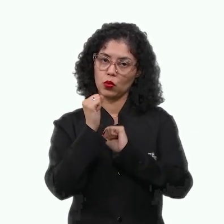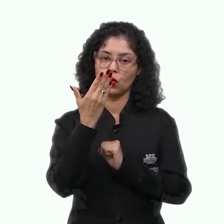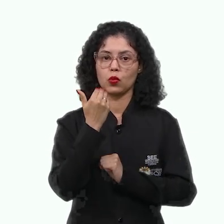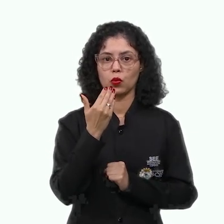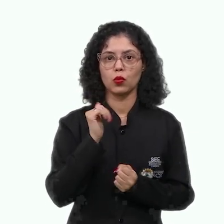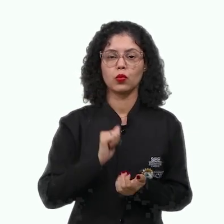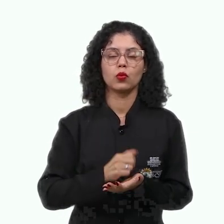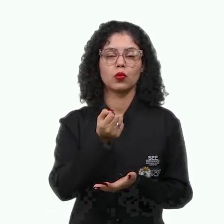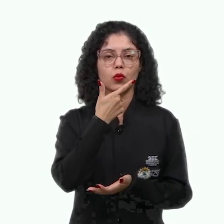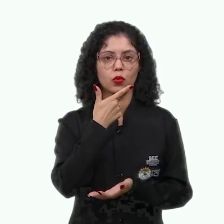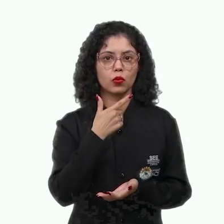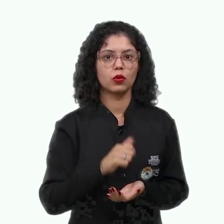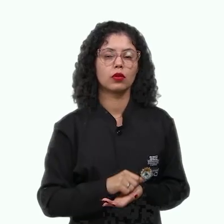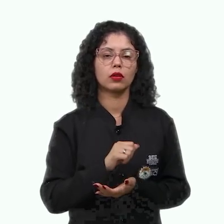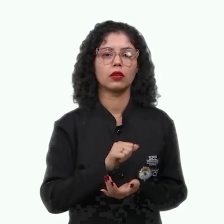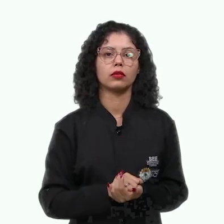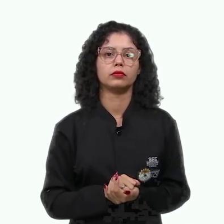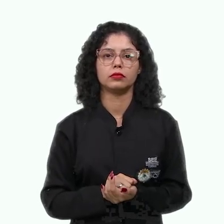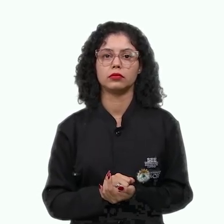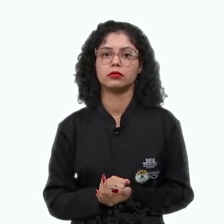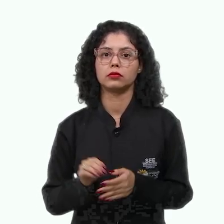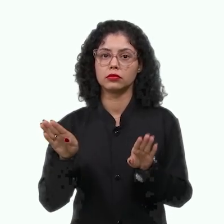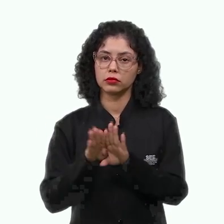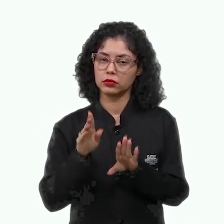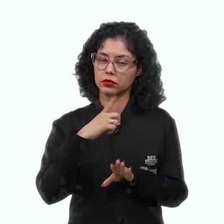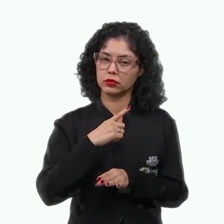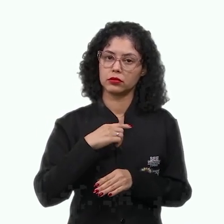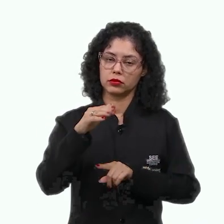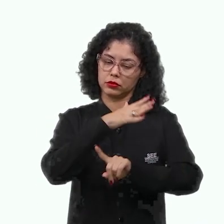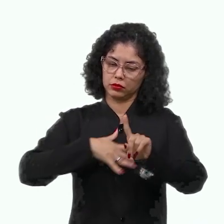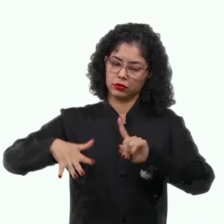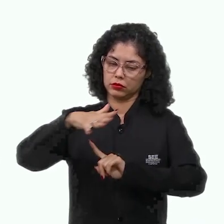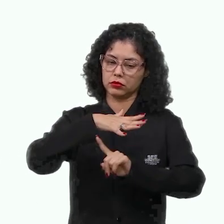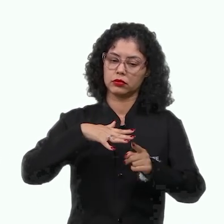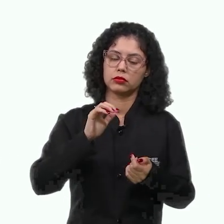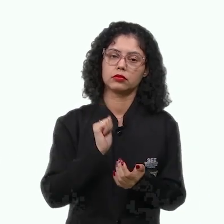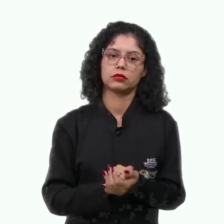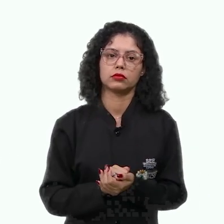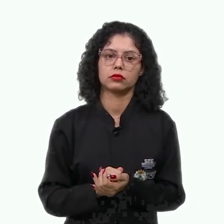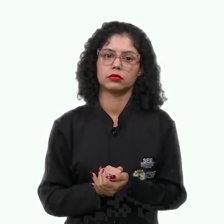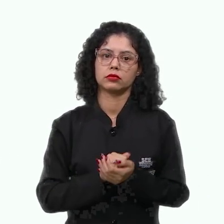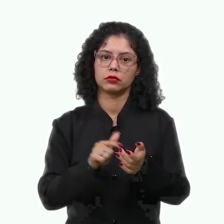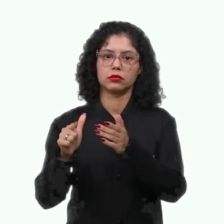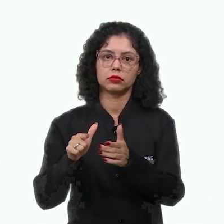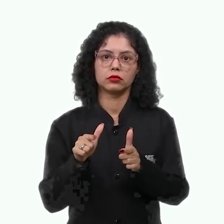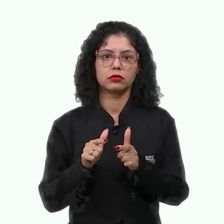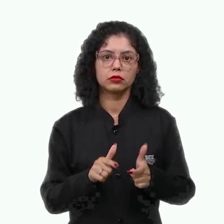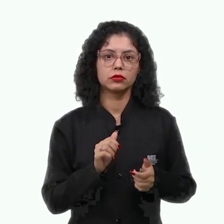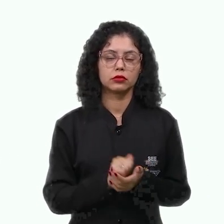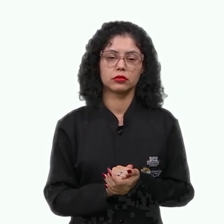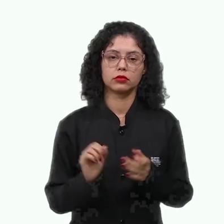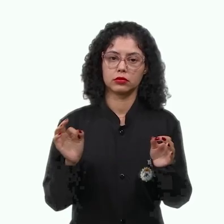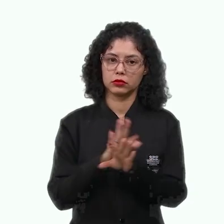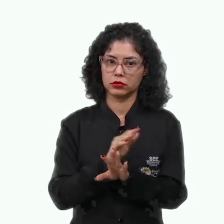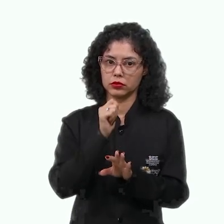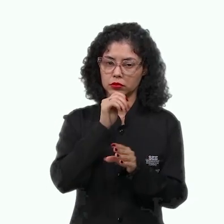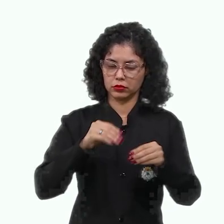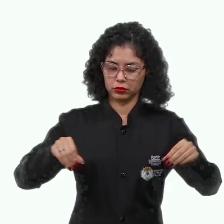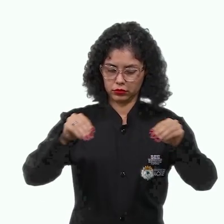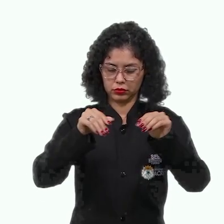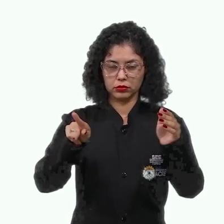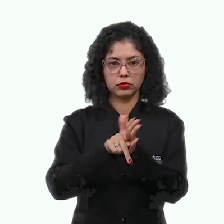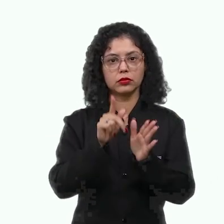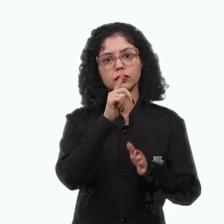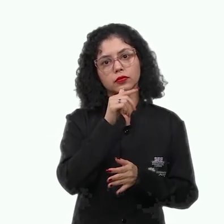alimentos, remédios e testes. E temos o meio ambiente, fornece micro-organismos para descontaminar solos, águas